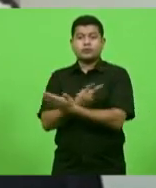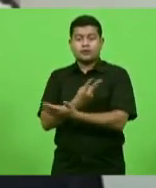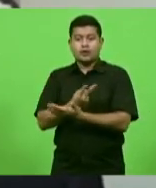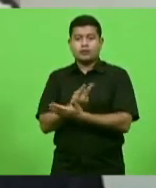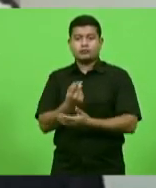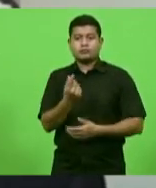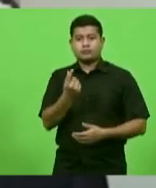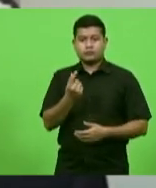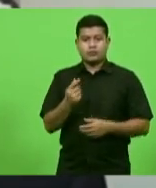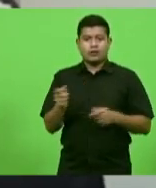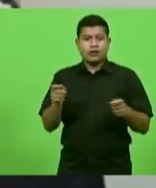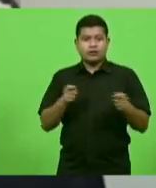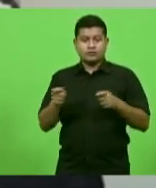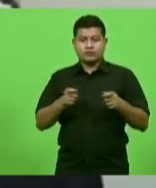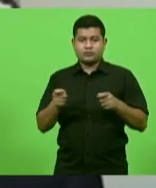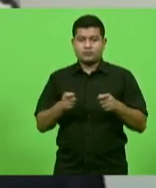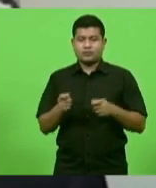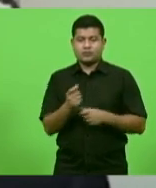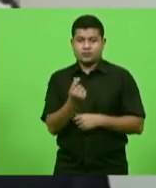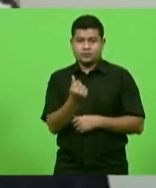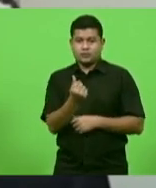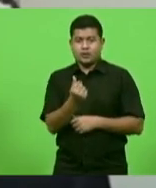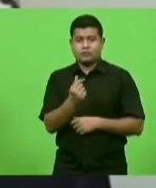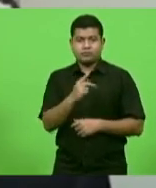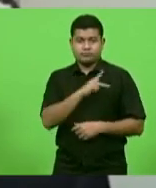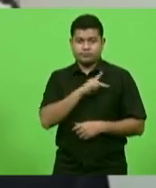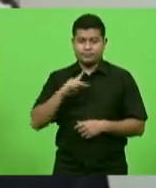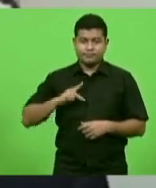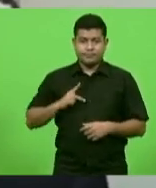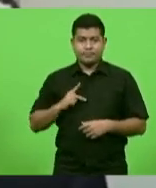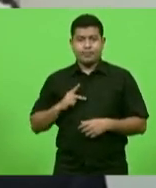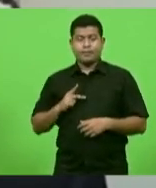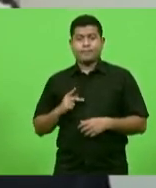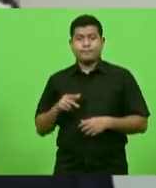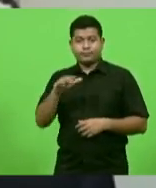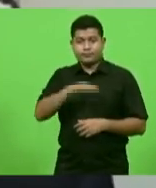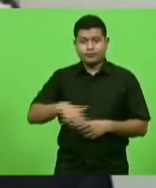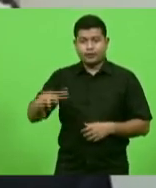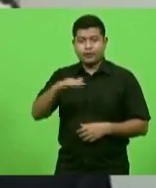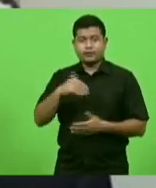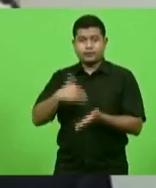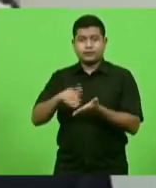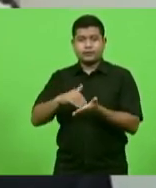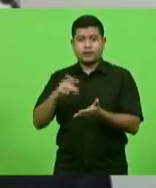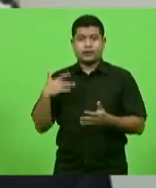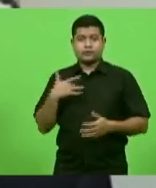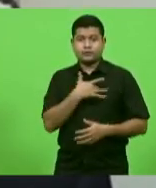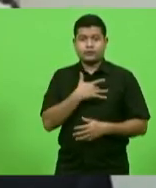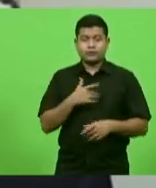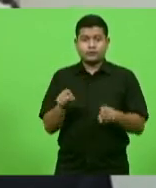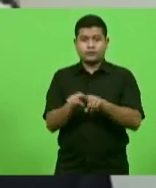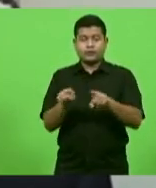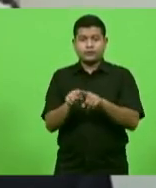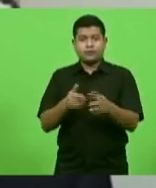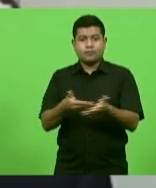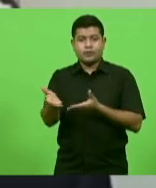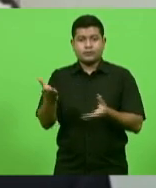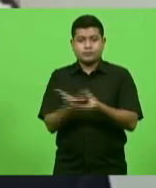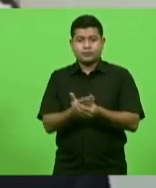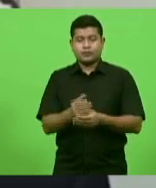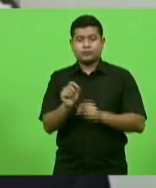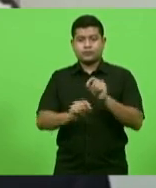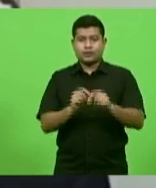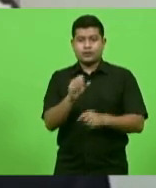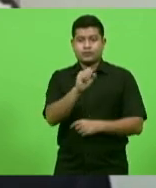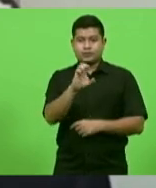no âmbito da Secretaria de Estado da Saúde Foram iniciados ainda nos processos és 49.000